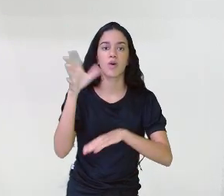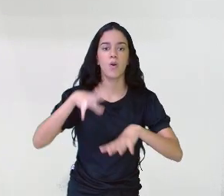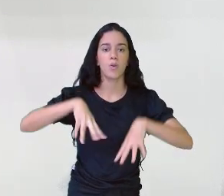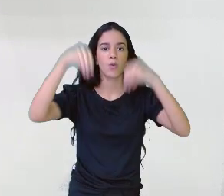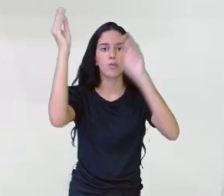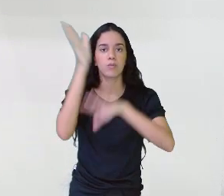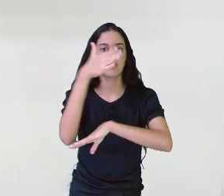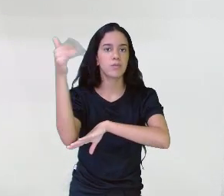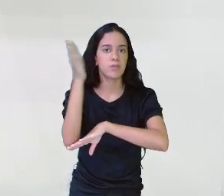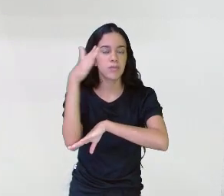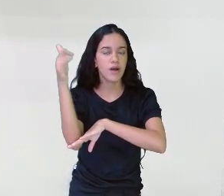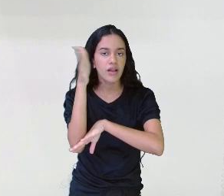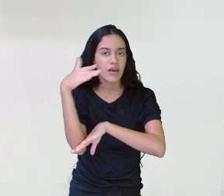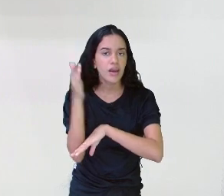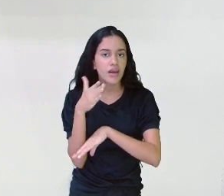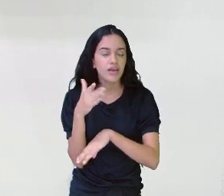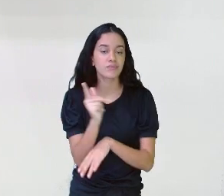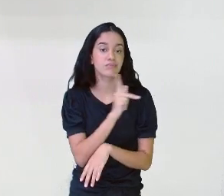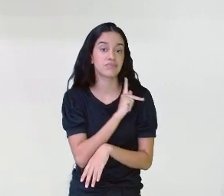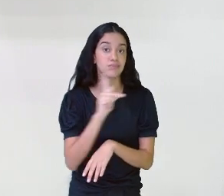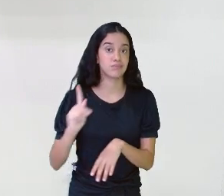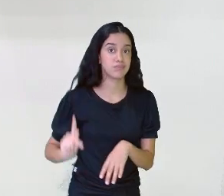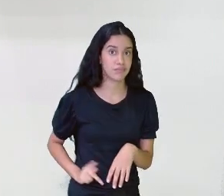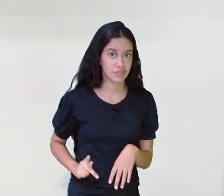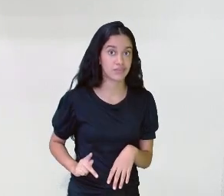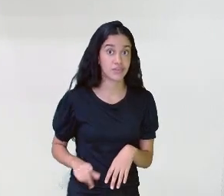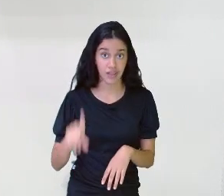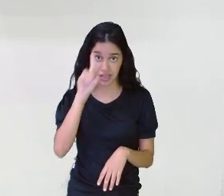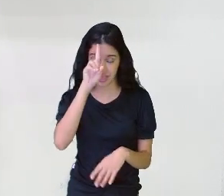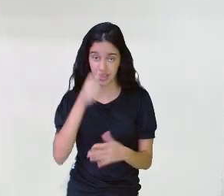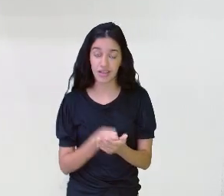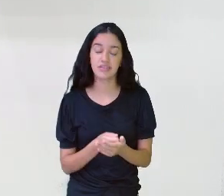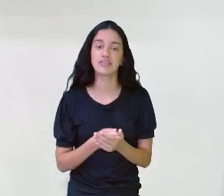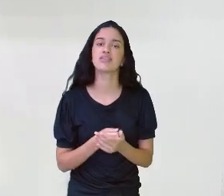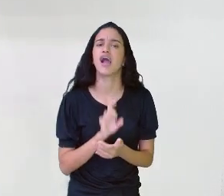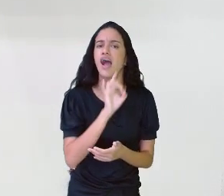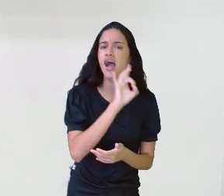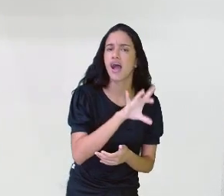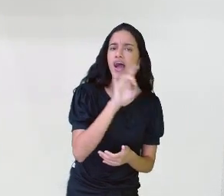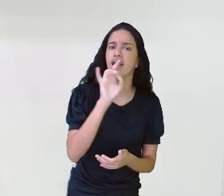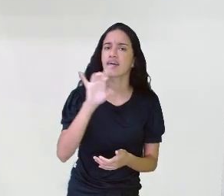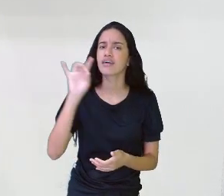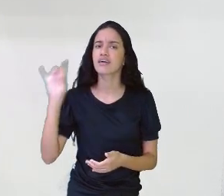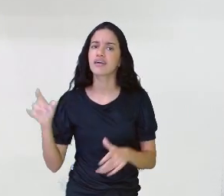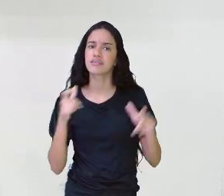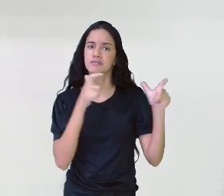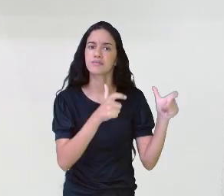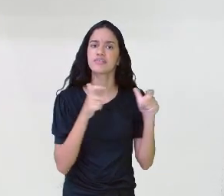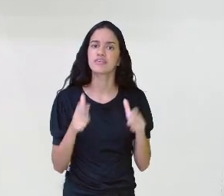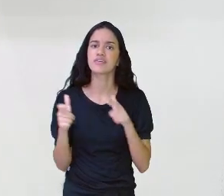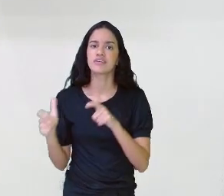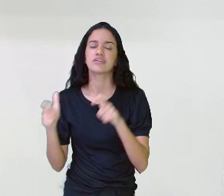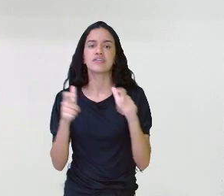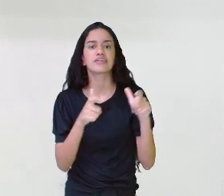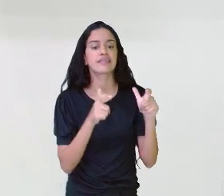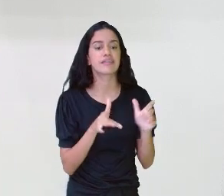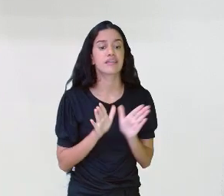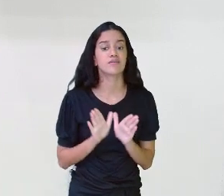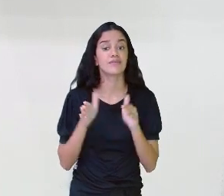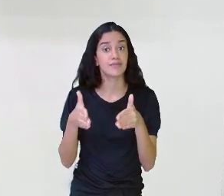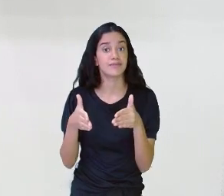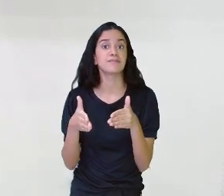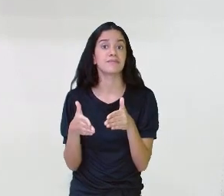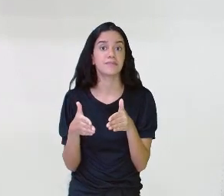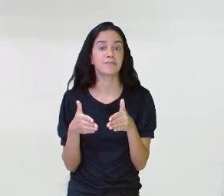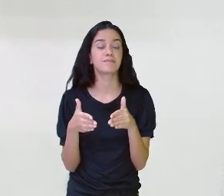presidente ele toma a maior parte das decisões. Então, cada região ela tem algo